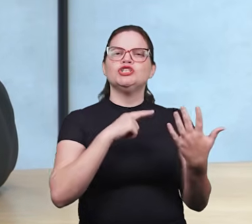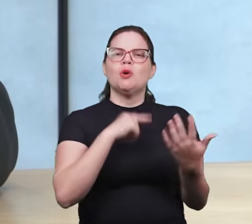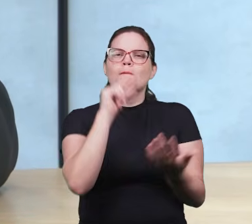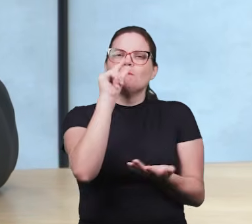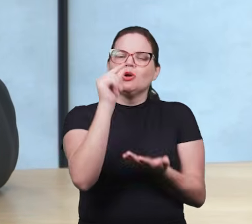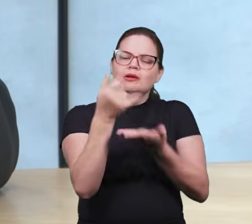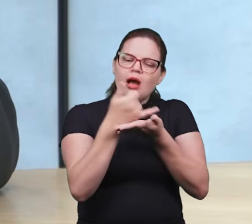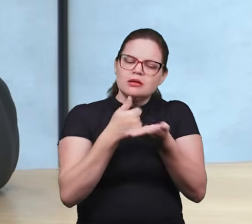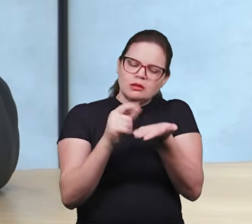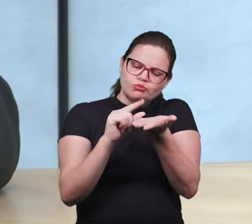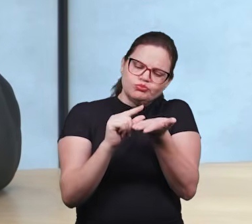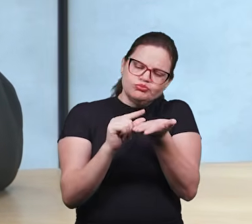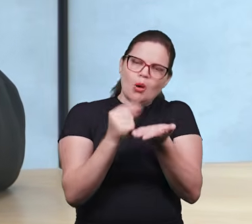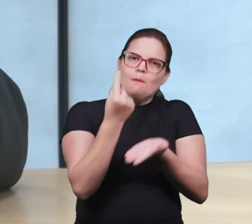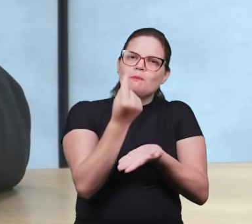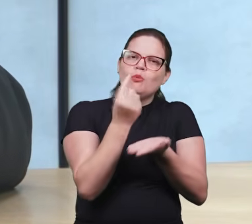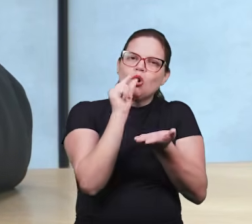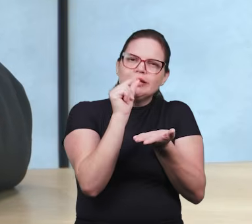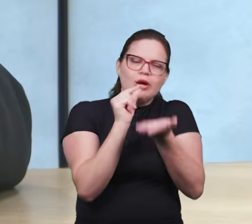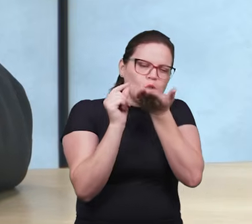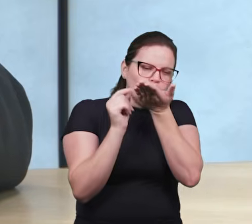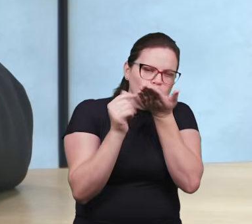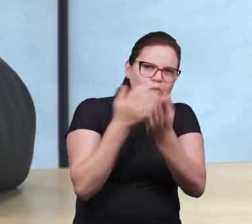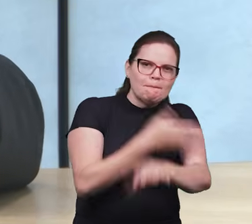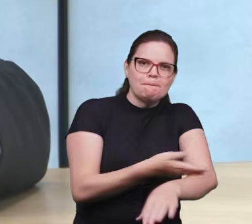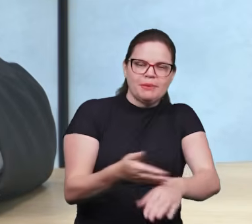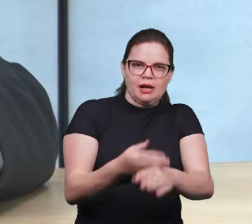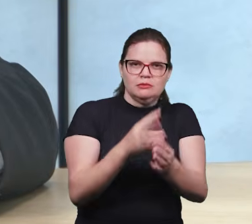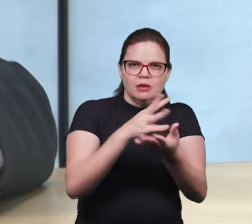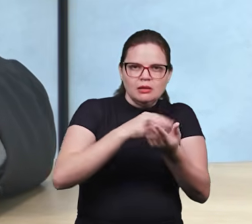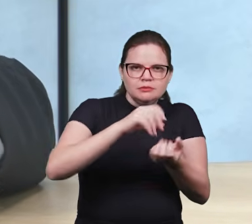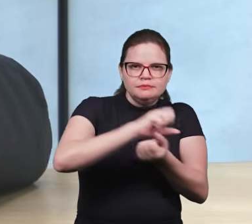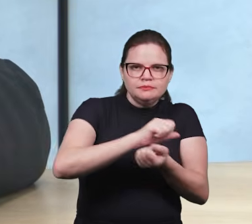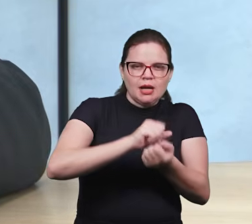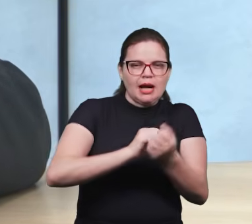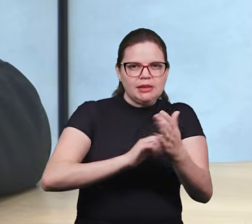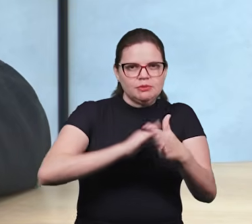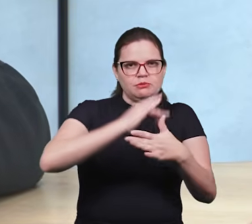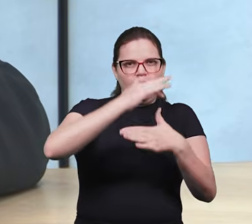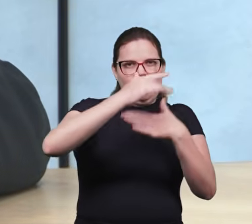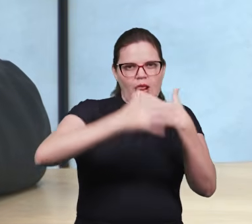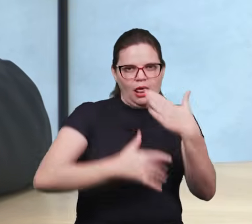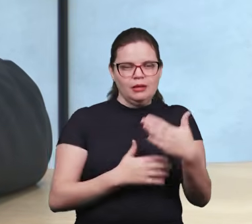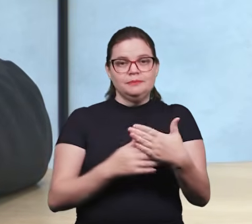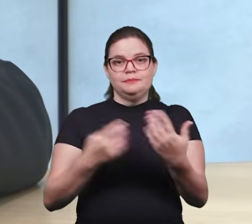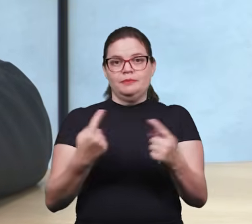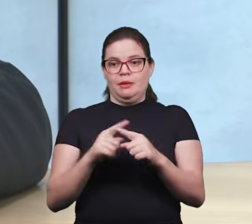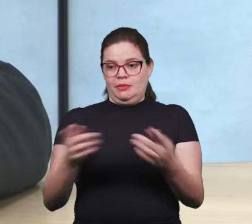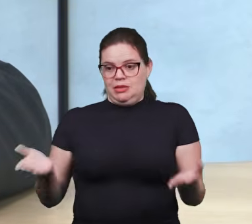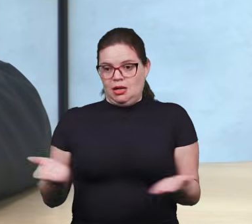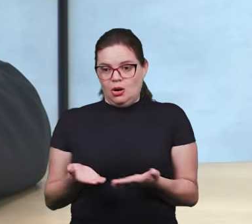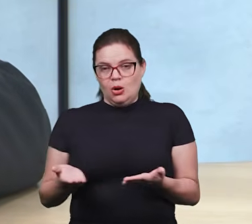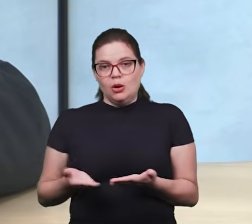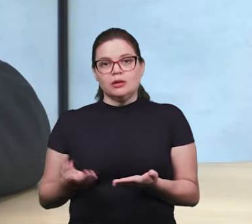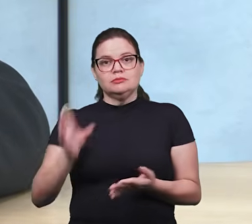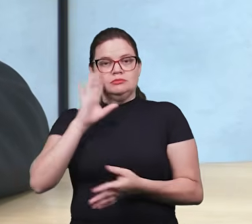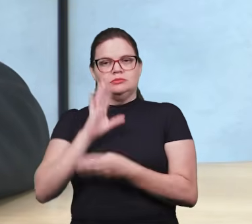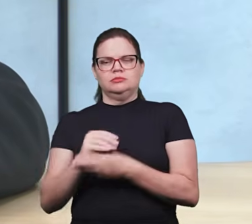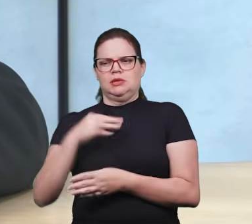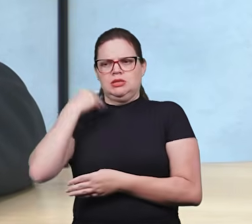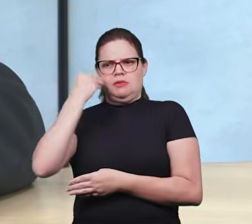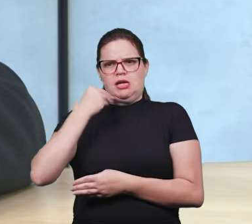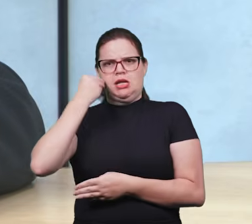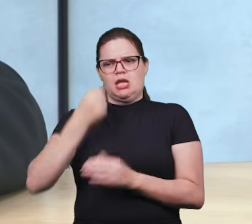era a palavra, que era a bênção do Espírito Santo. Mas agora nós vemos uma botija cheia de azeite. Tinha uma botija ali, já